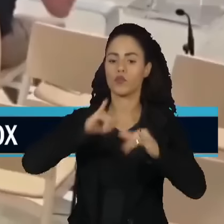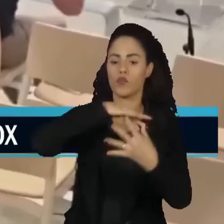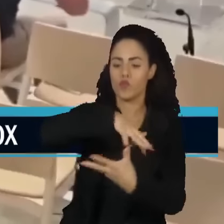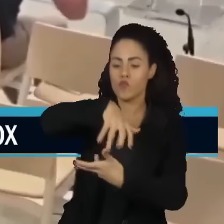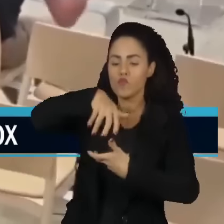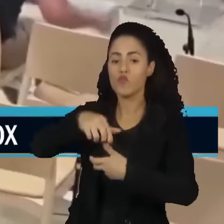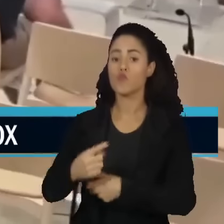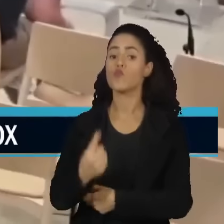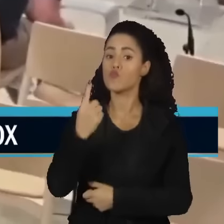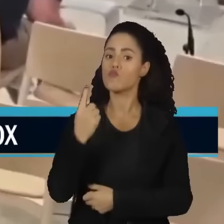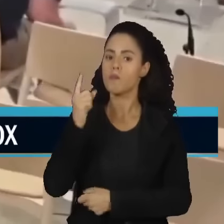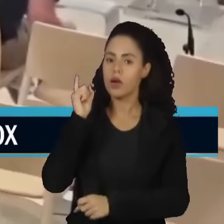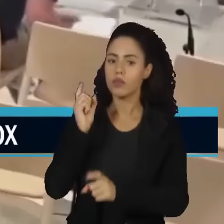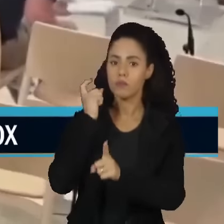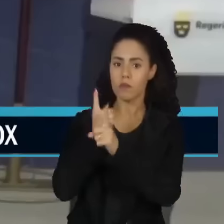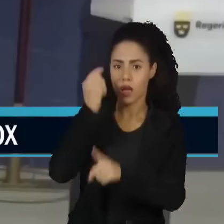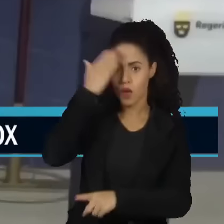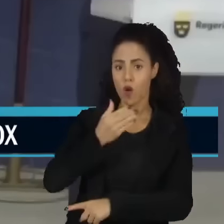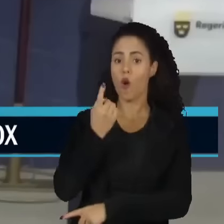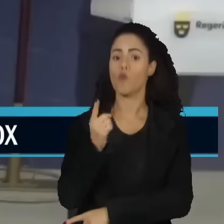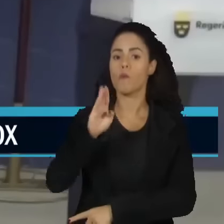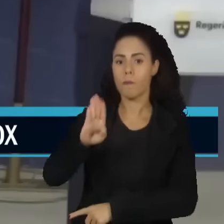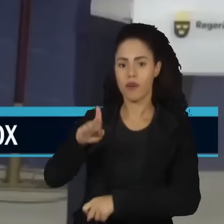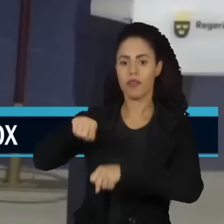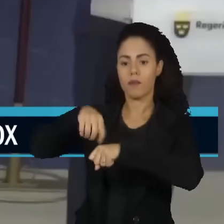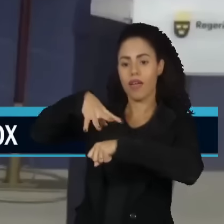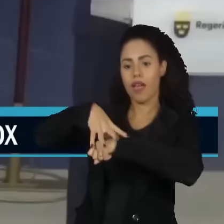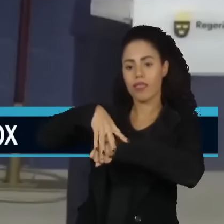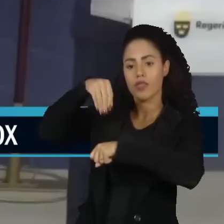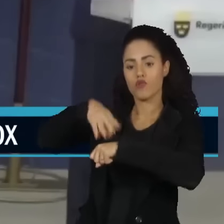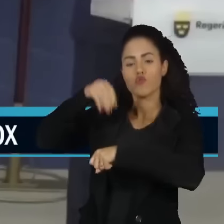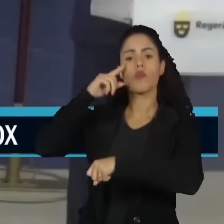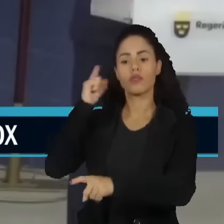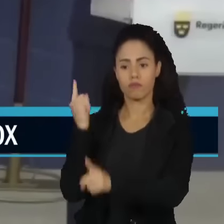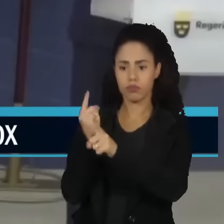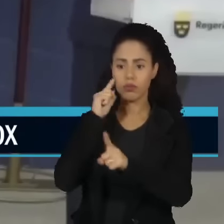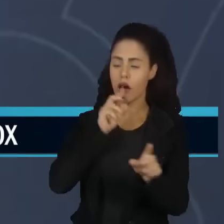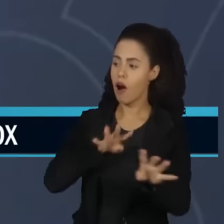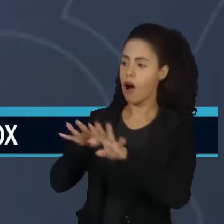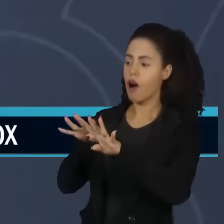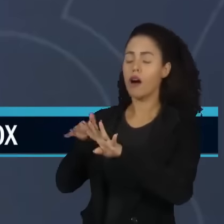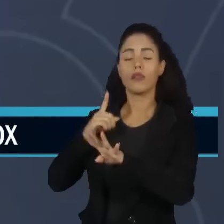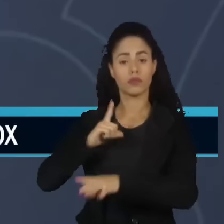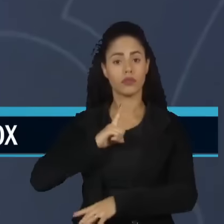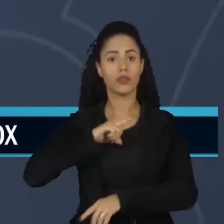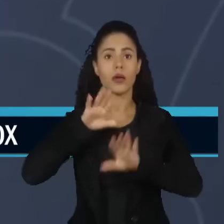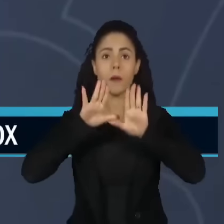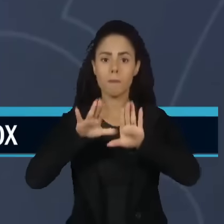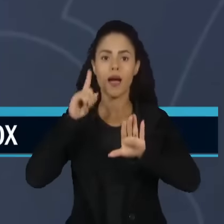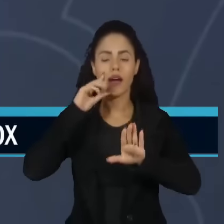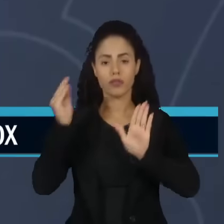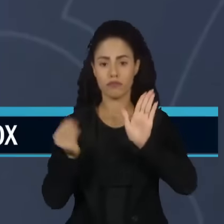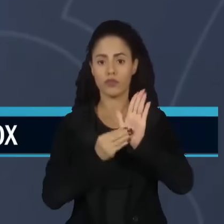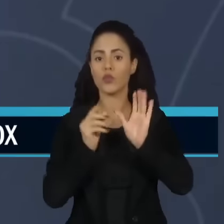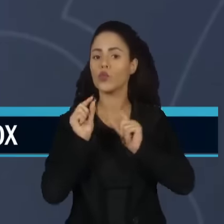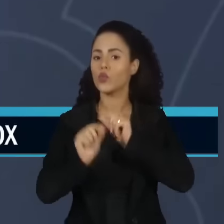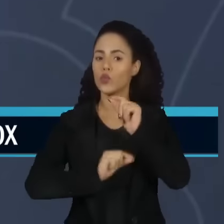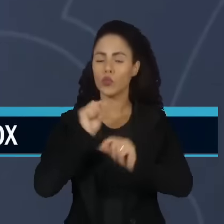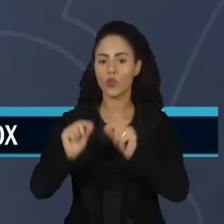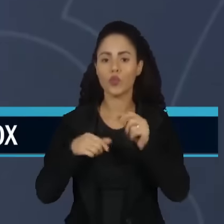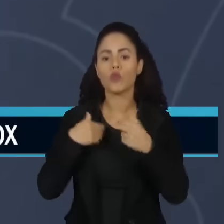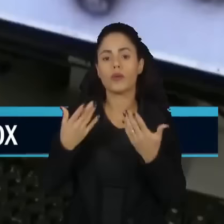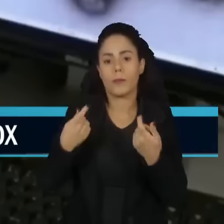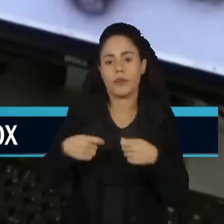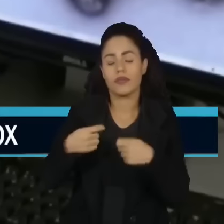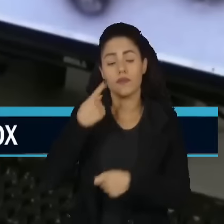confirmado da variante 1b na Suécia chamou a atenção da mídia internacional mas o registro é considerado